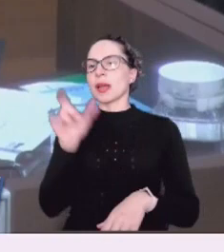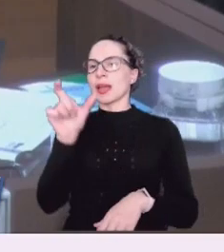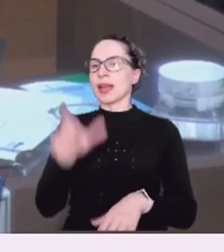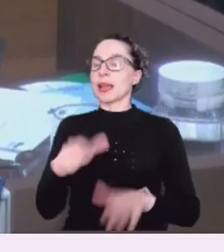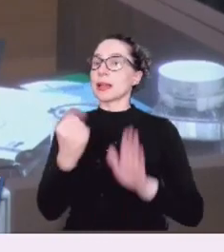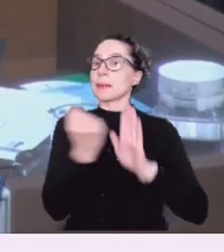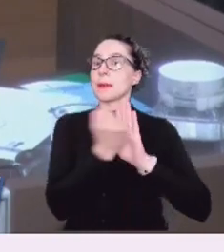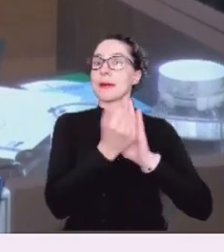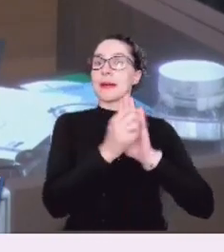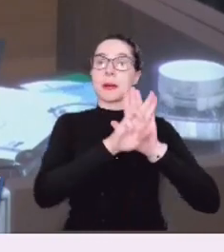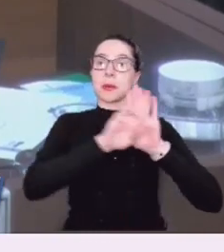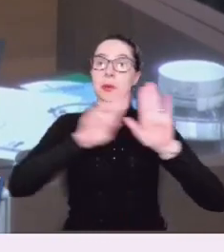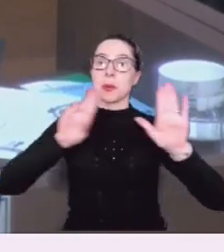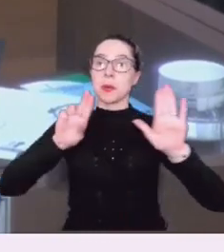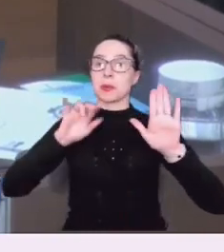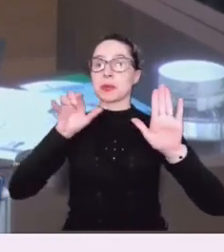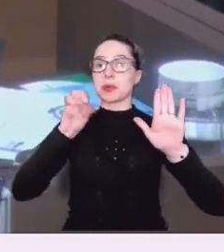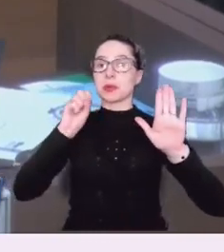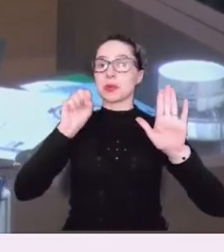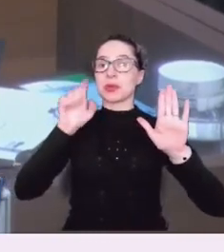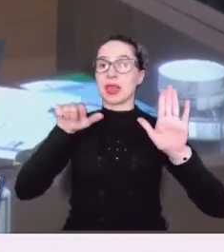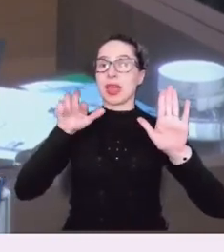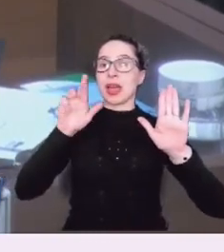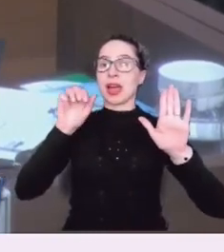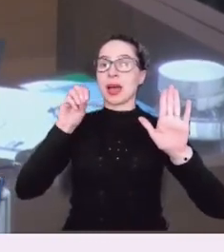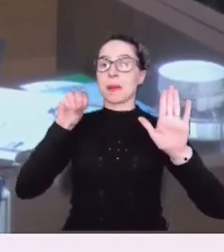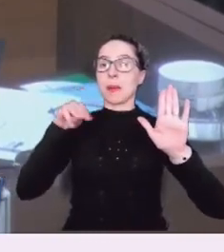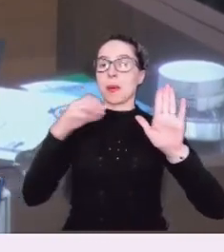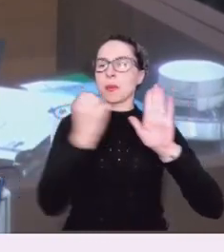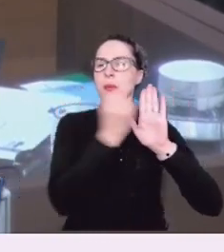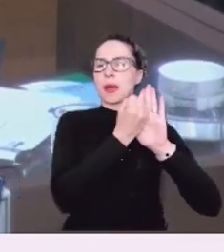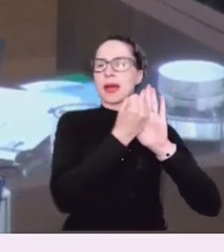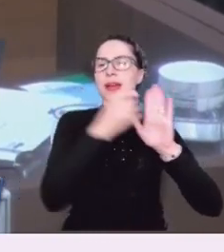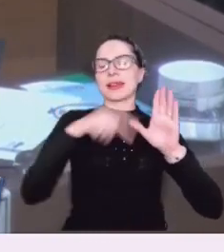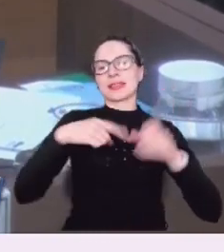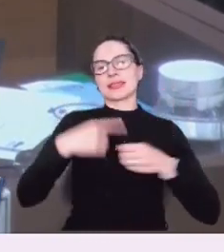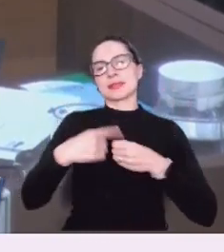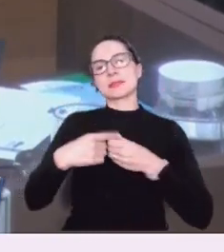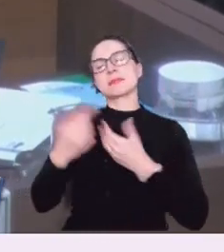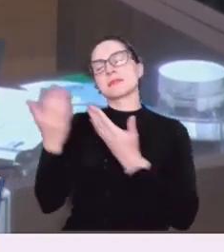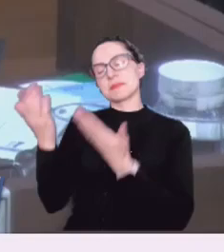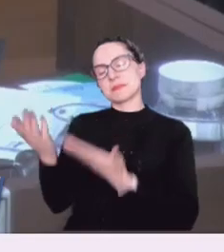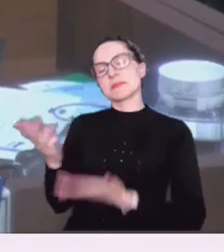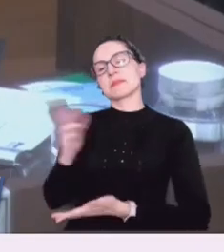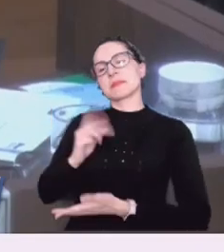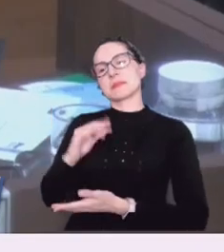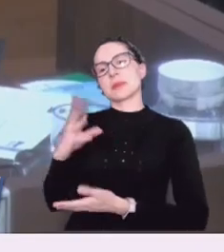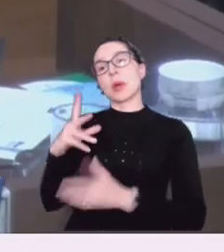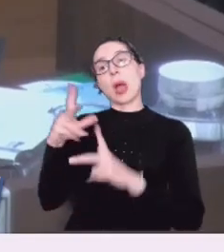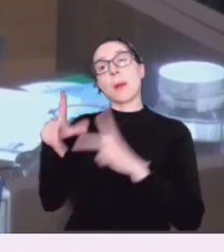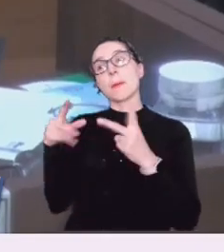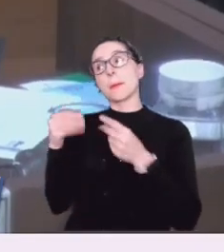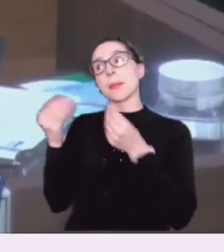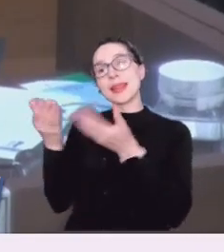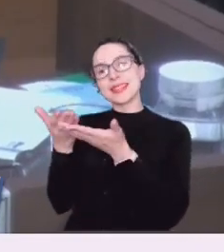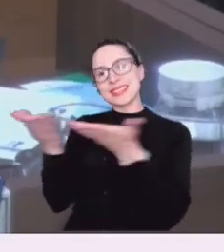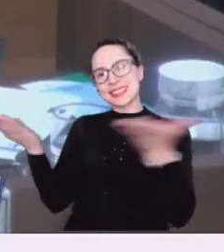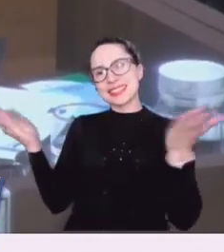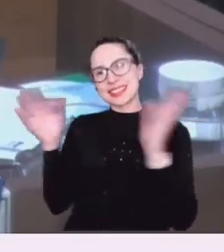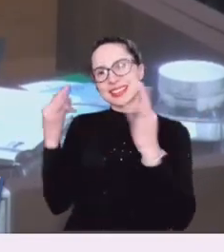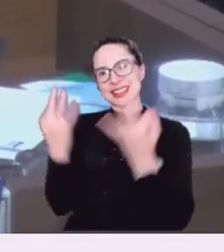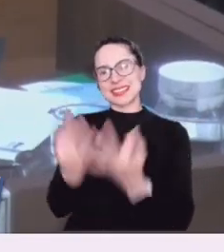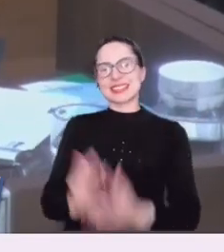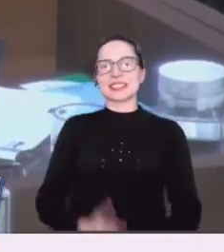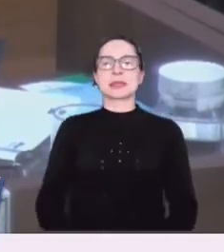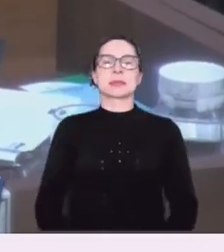Dr. Zé Ramon na nossa cidade. Isso é mérito de toda a família também. E é um presente para todos vocês. Com a